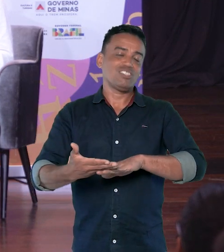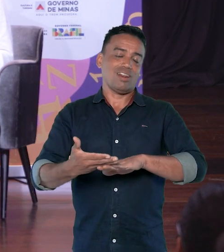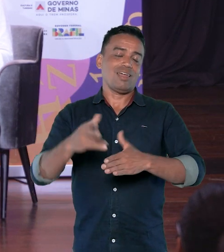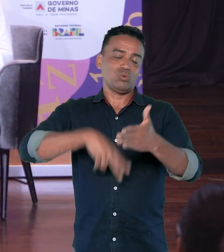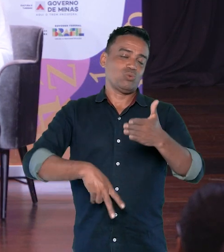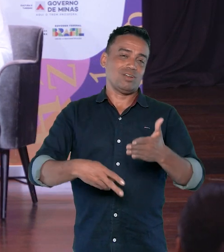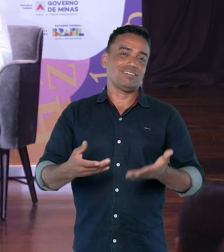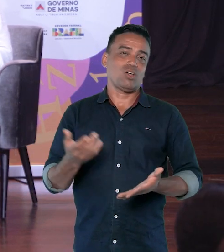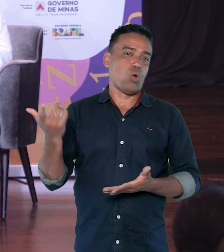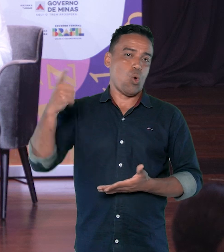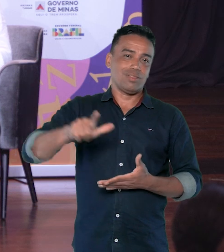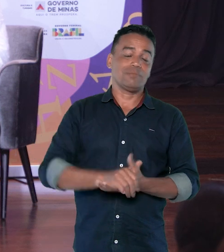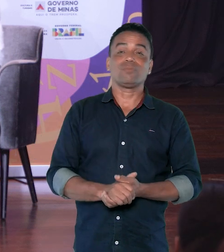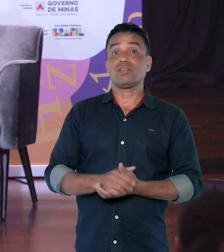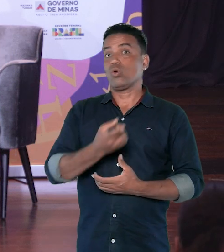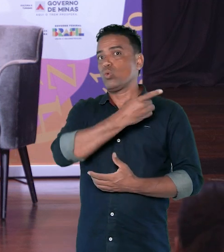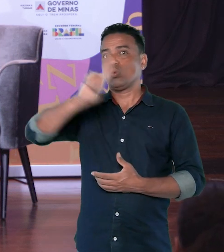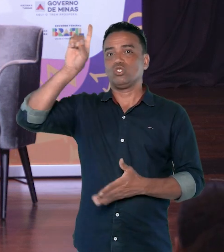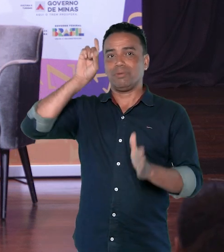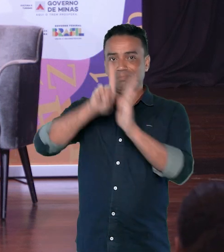Última pergunta.